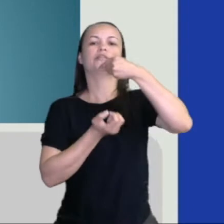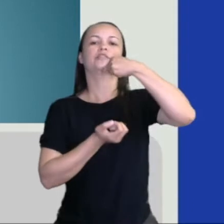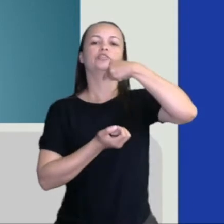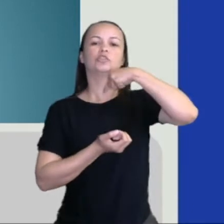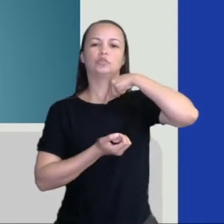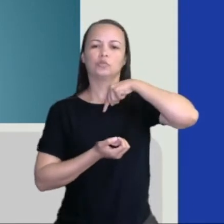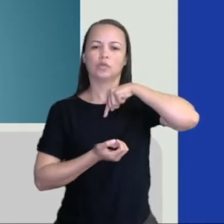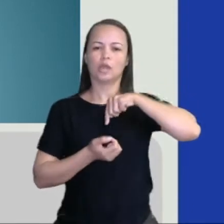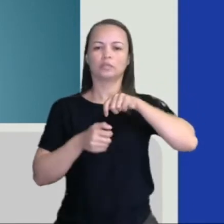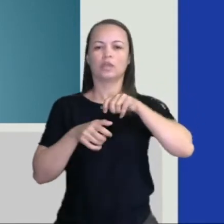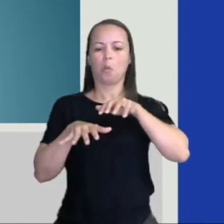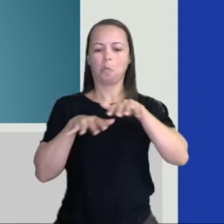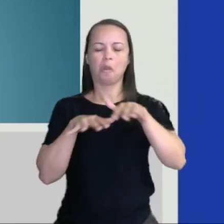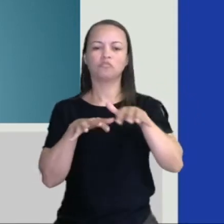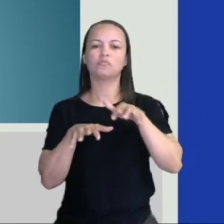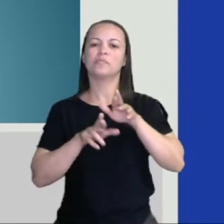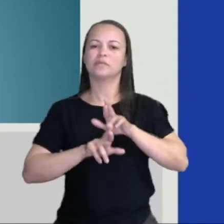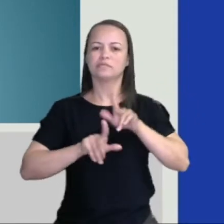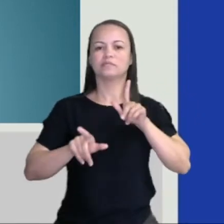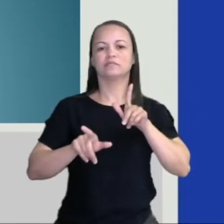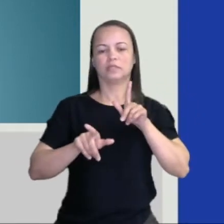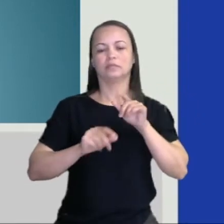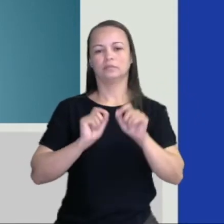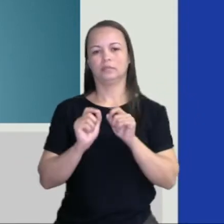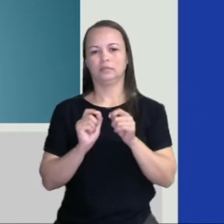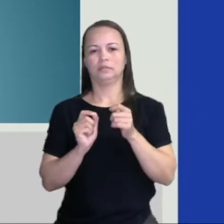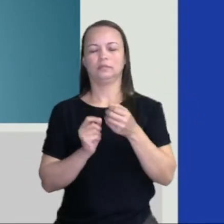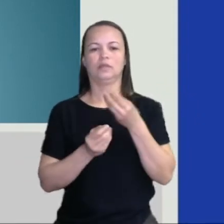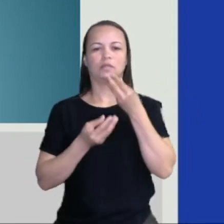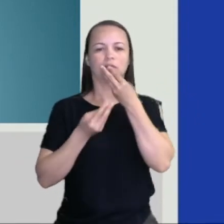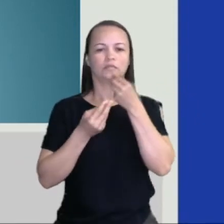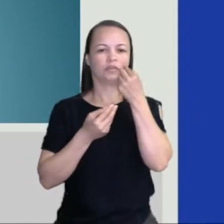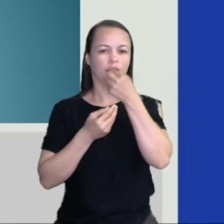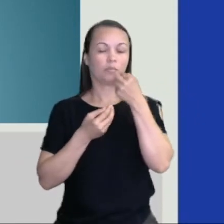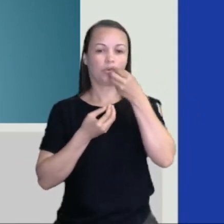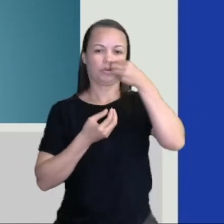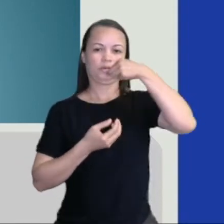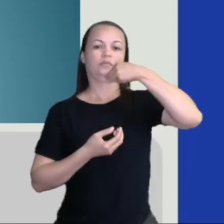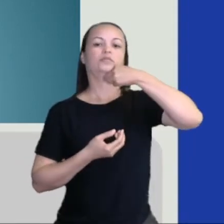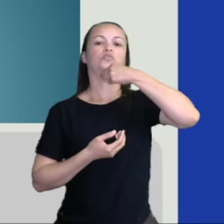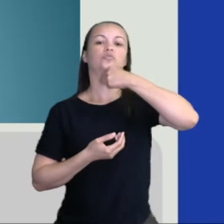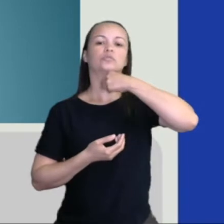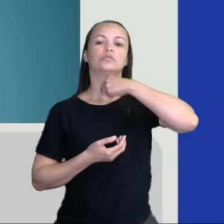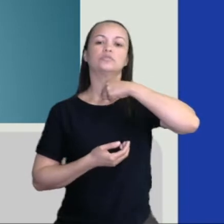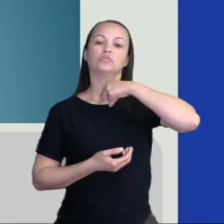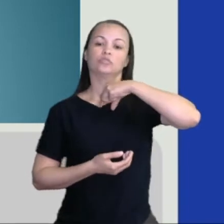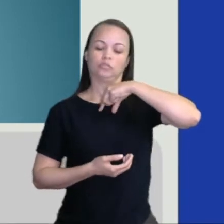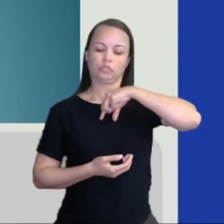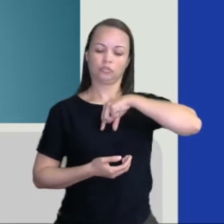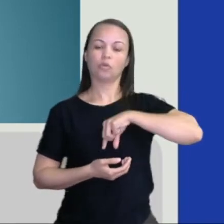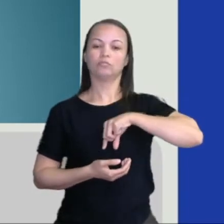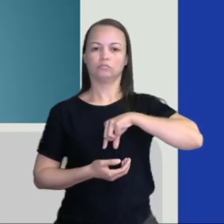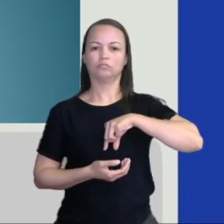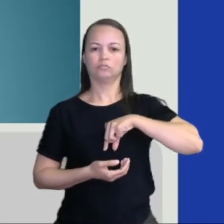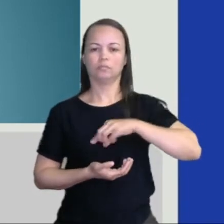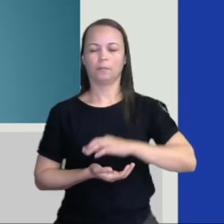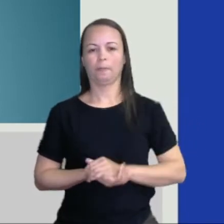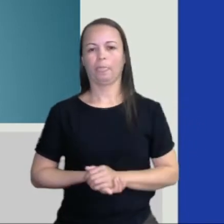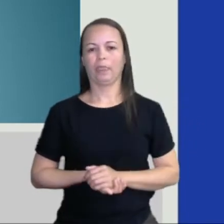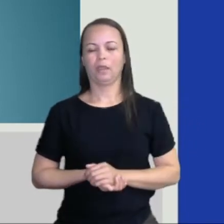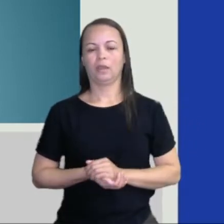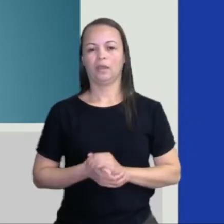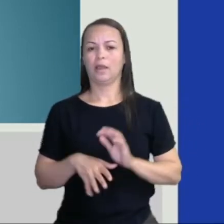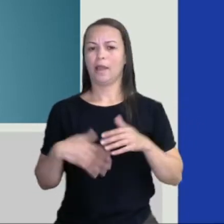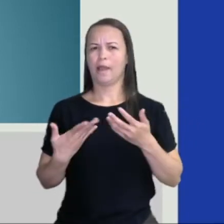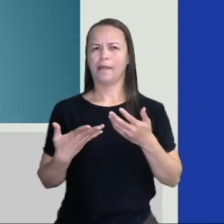fatores envolvidos, né? Outras substâncias através da boca para o interior do tubo digestivo ou digestório.